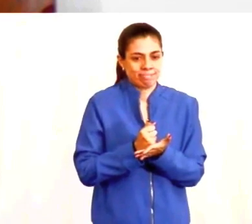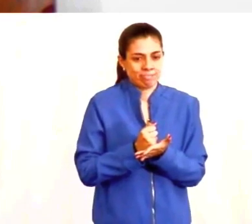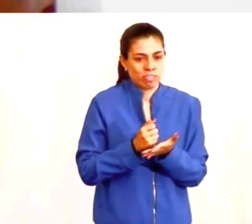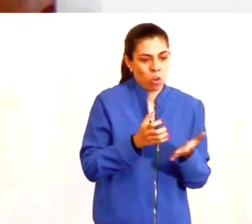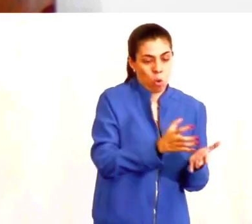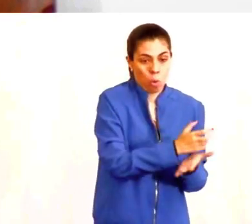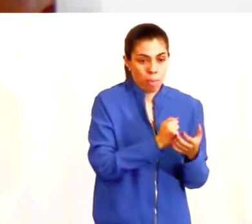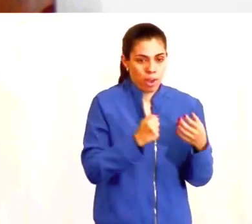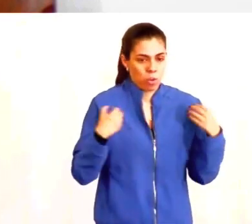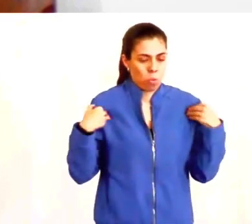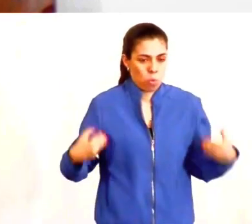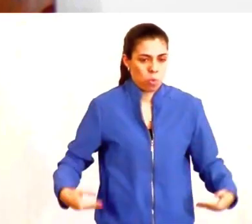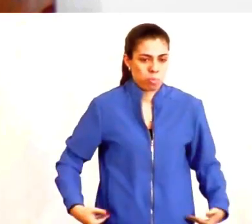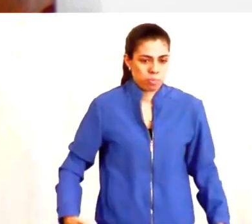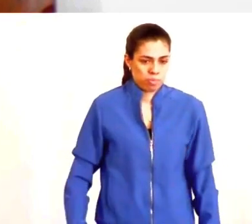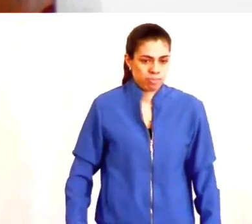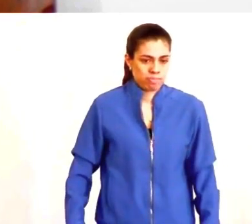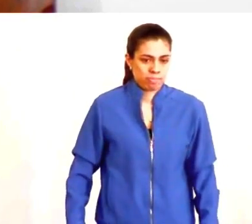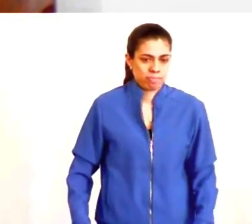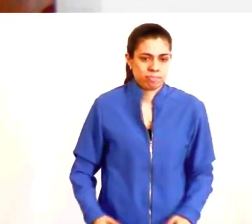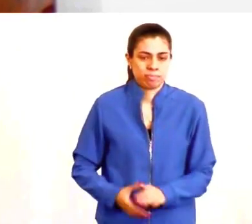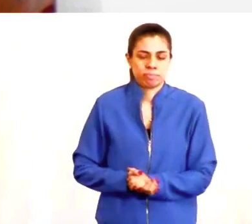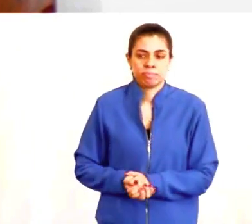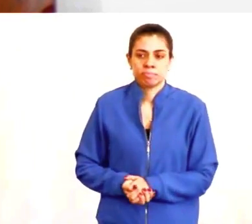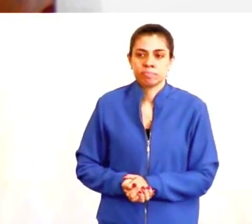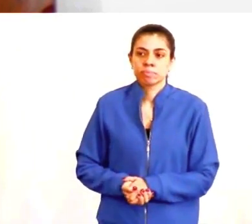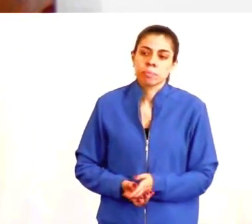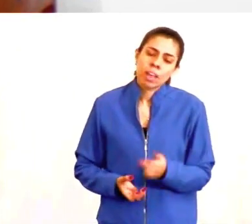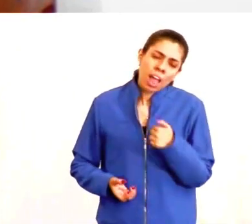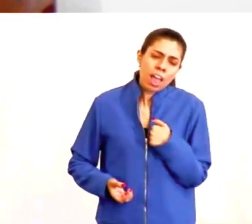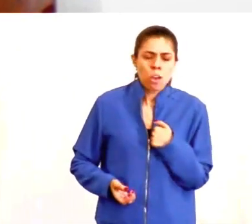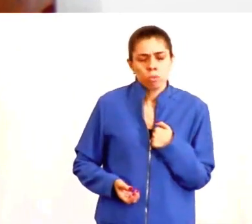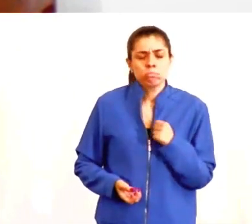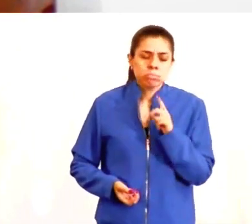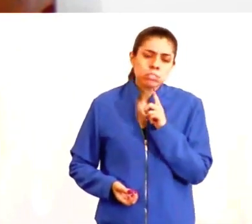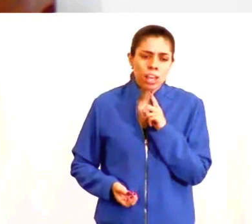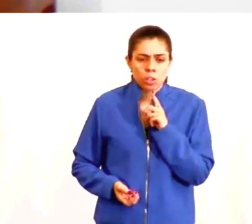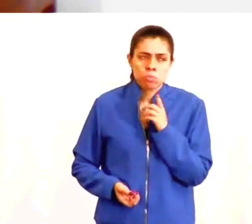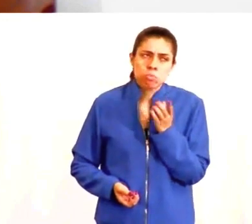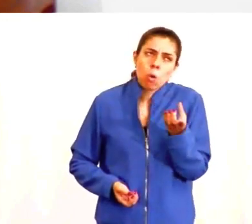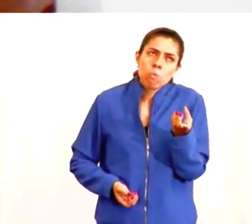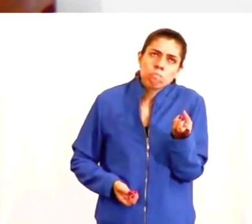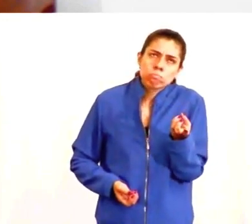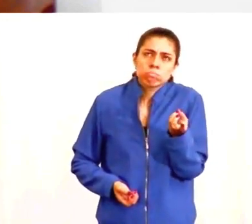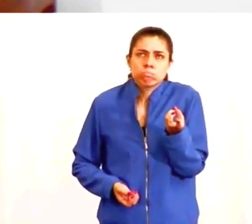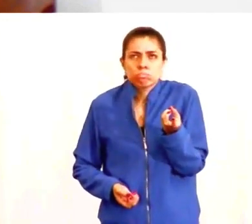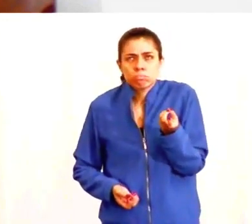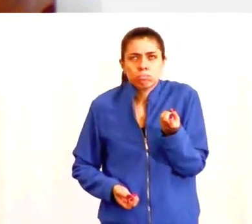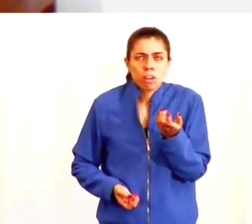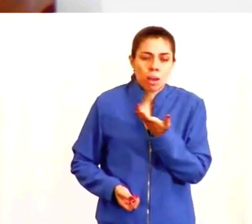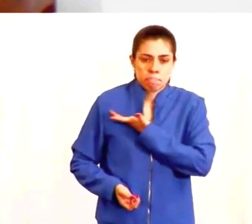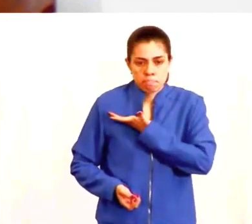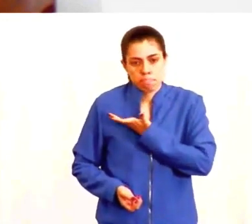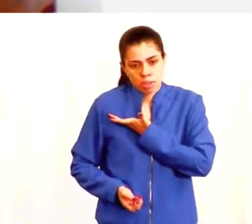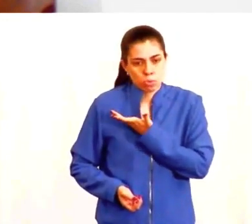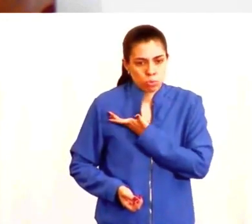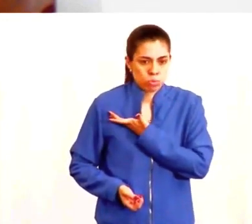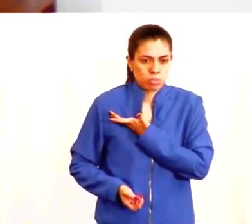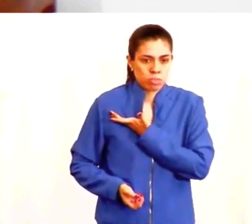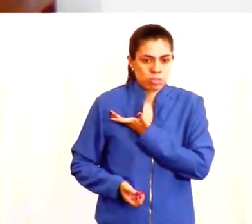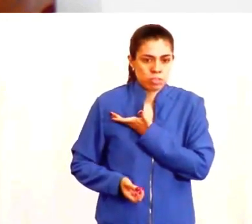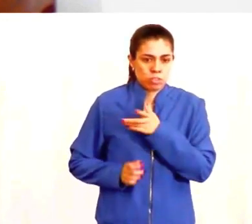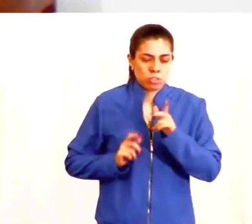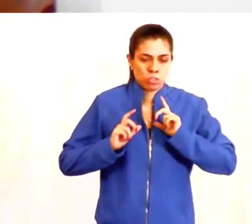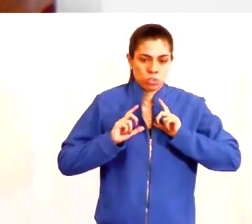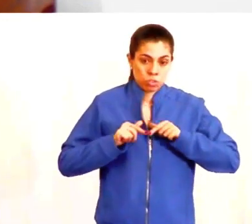tenho amigos, não muitos, mas alguns, dentro da esfera judaica. Eles pensam